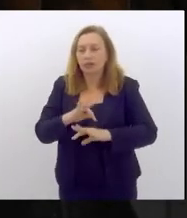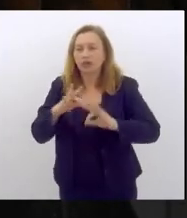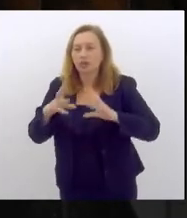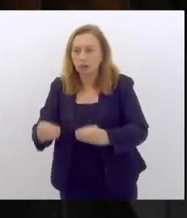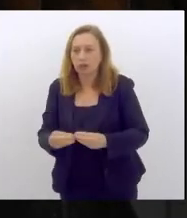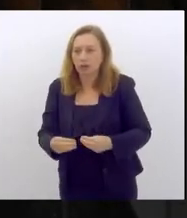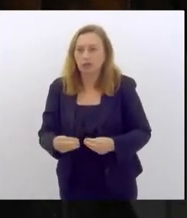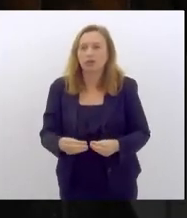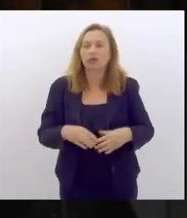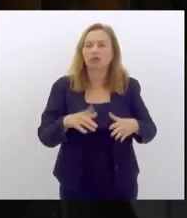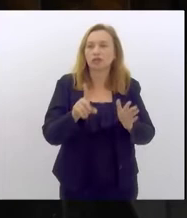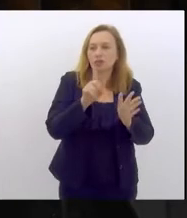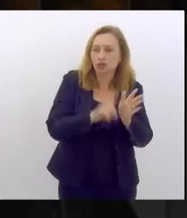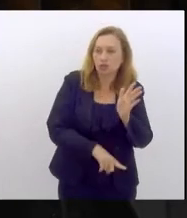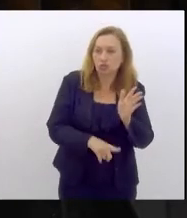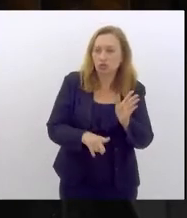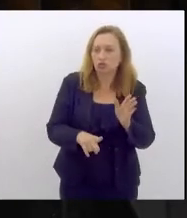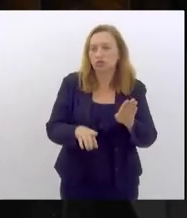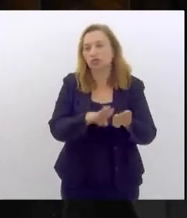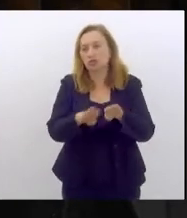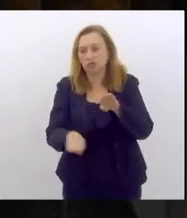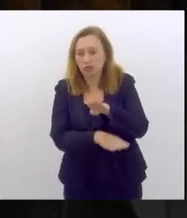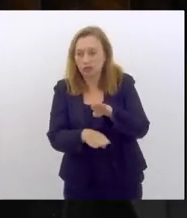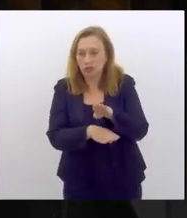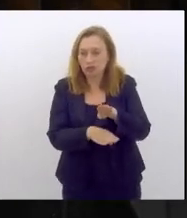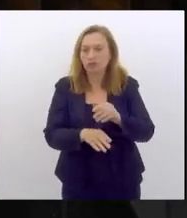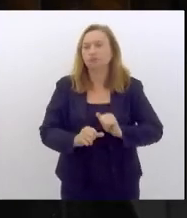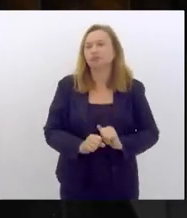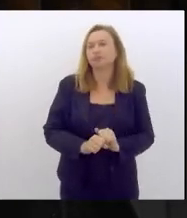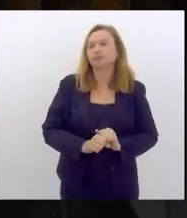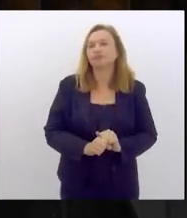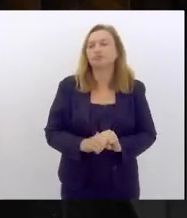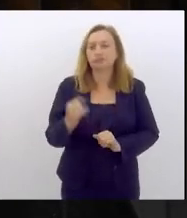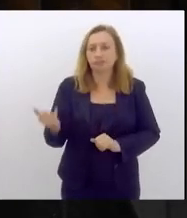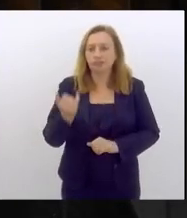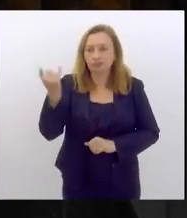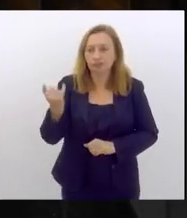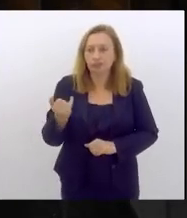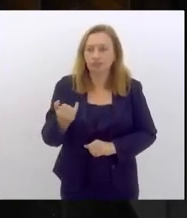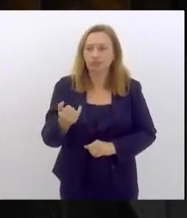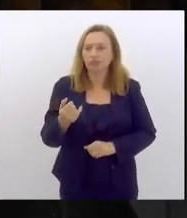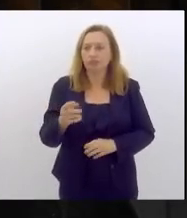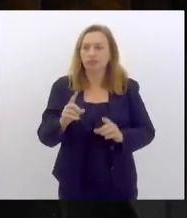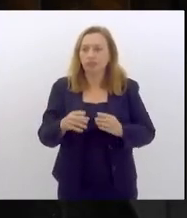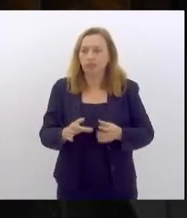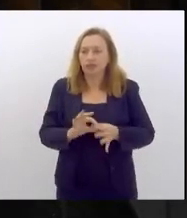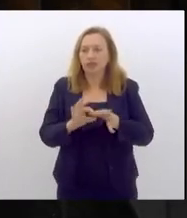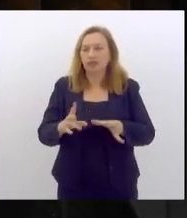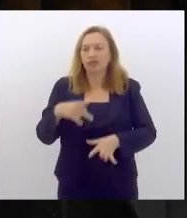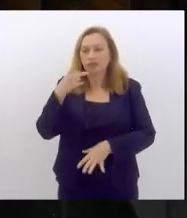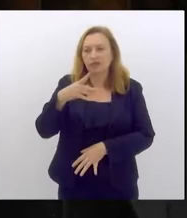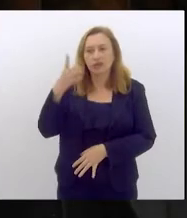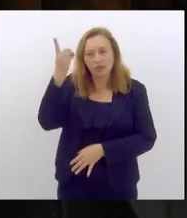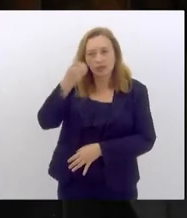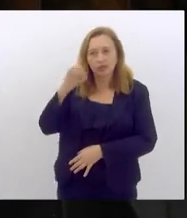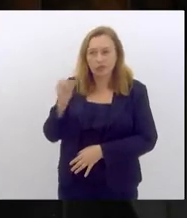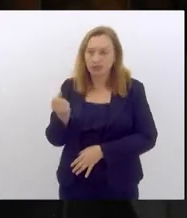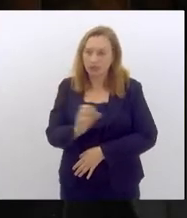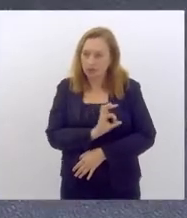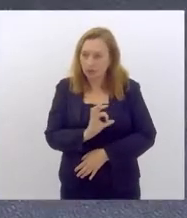Então, redução das desigualdades socioeconômicas e raciais é importantíssimo. Queria conceder a palavra para a deputada Marta Rocha, uma